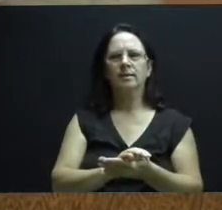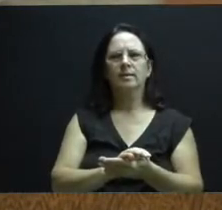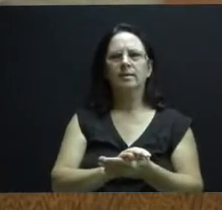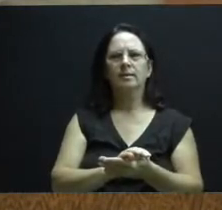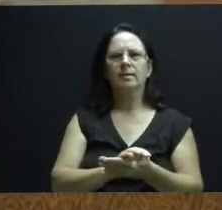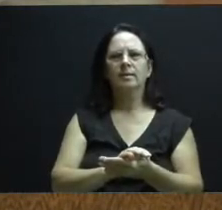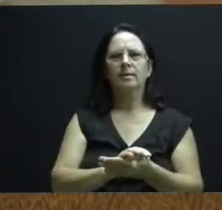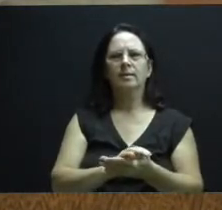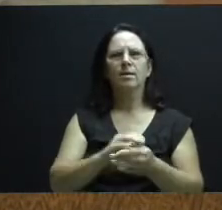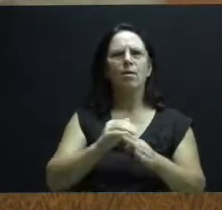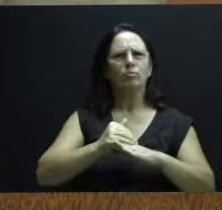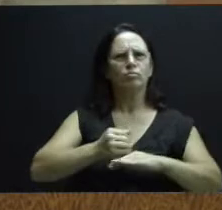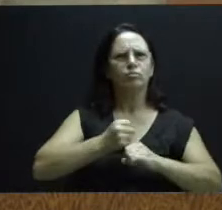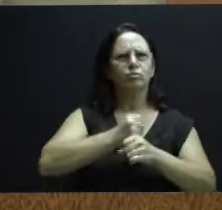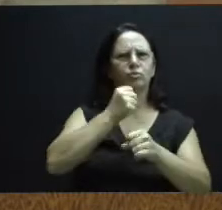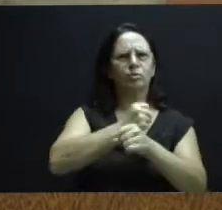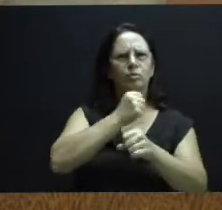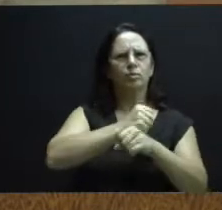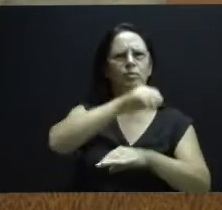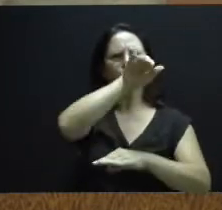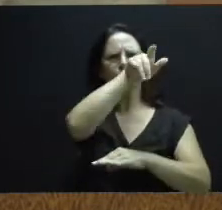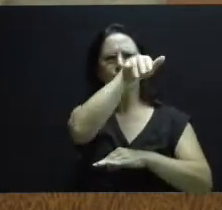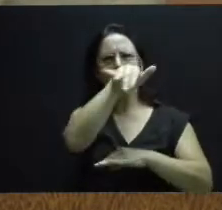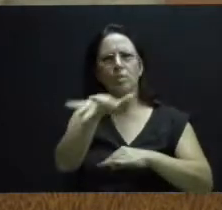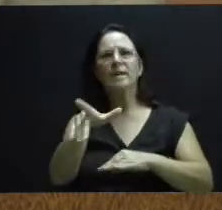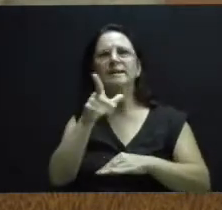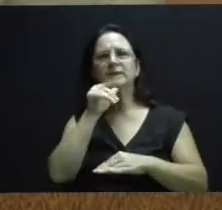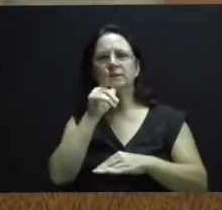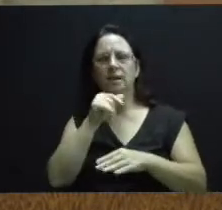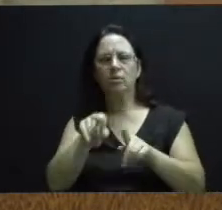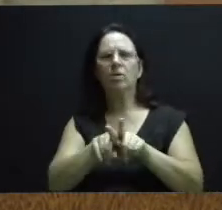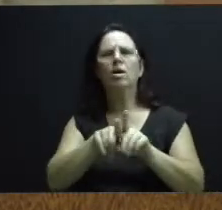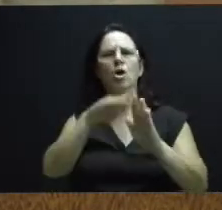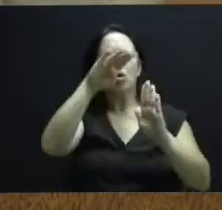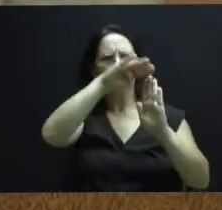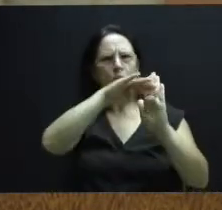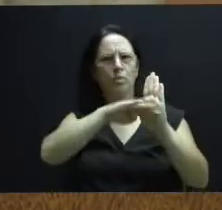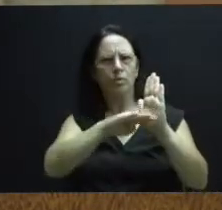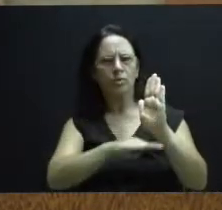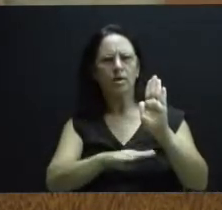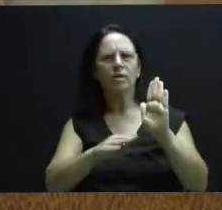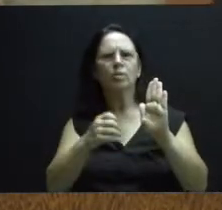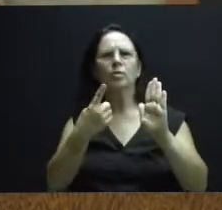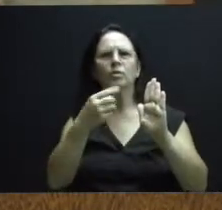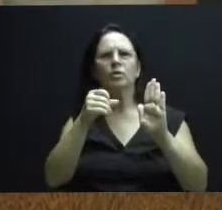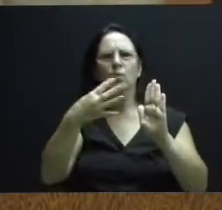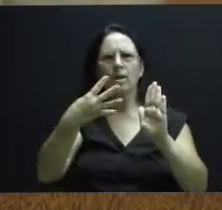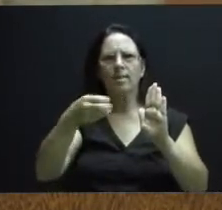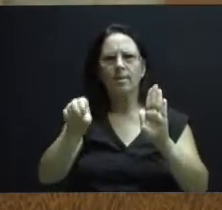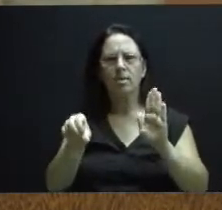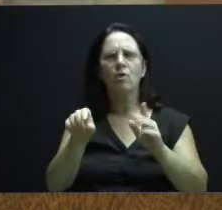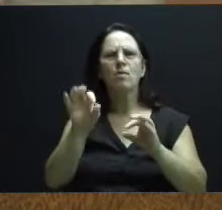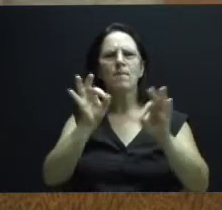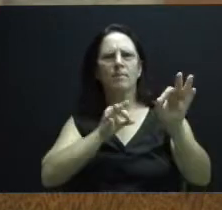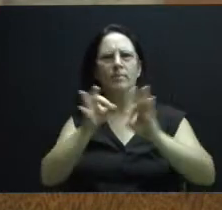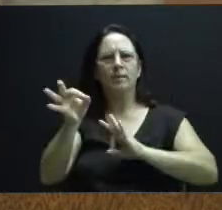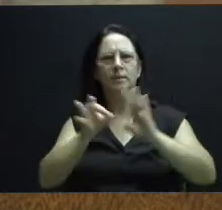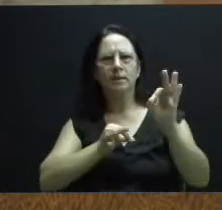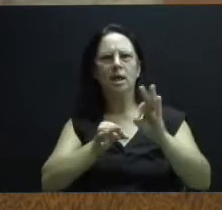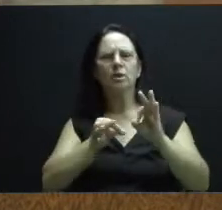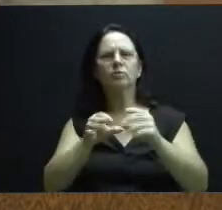vazão de água o projeto foi ampliado em 1949 foi planejado o novo